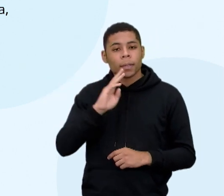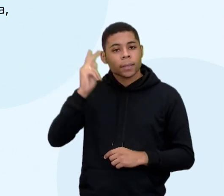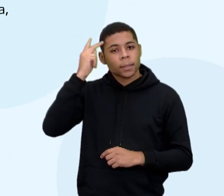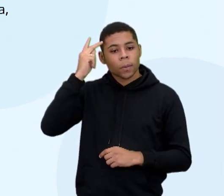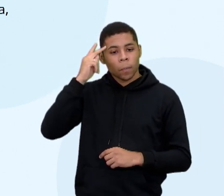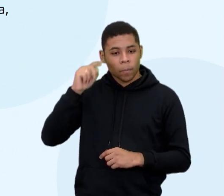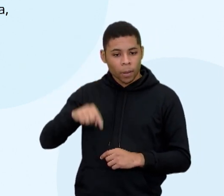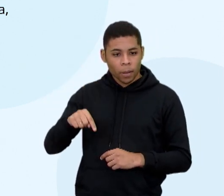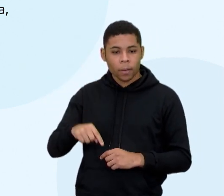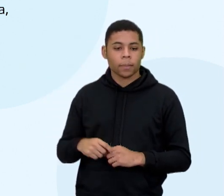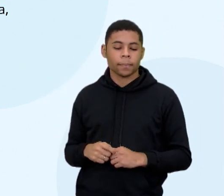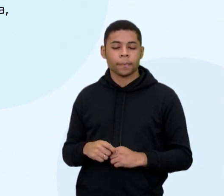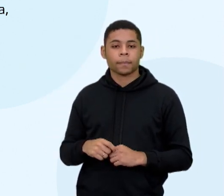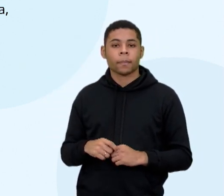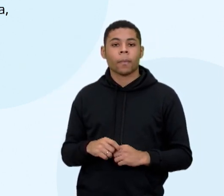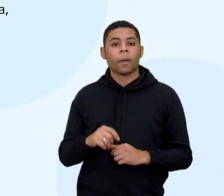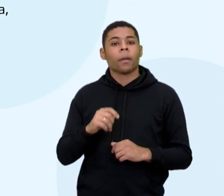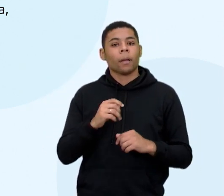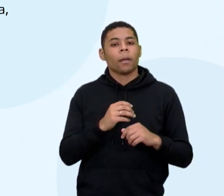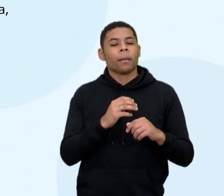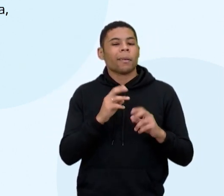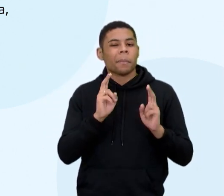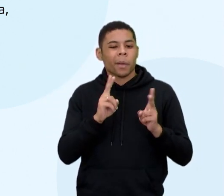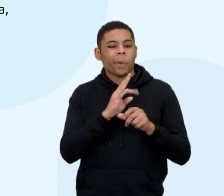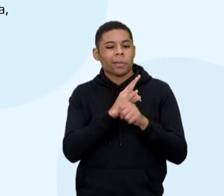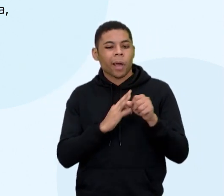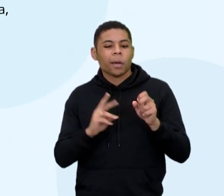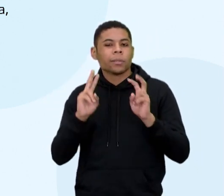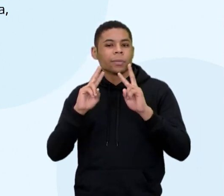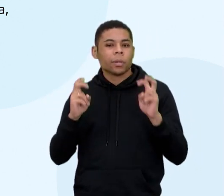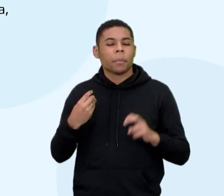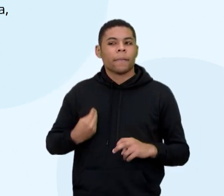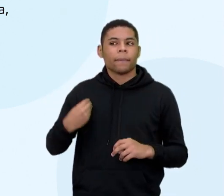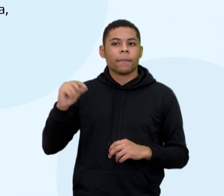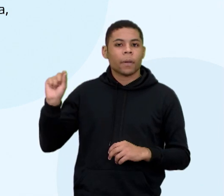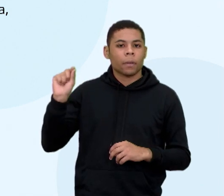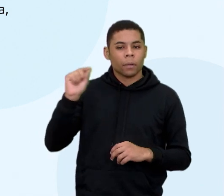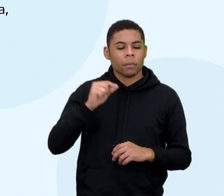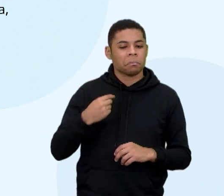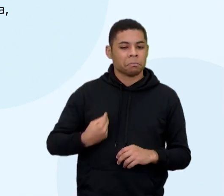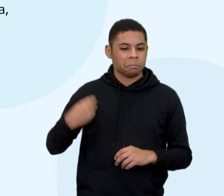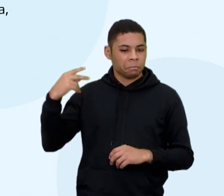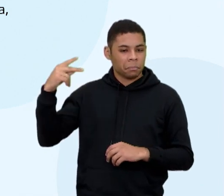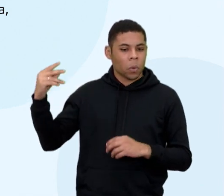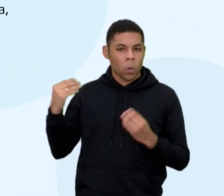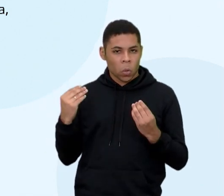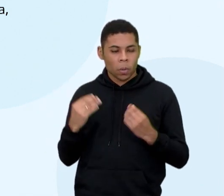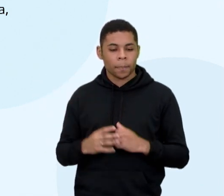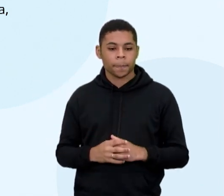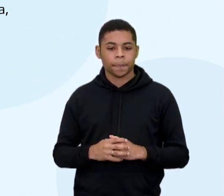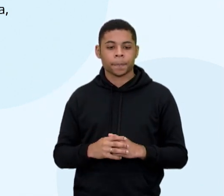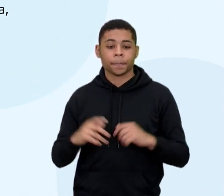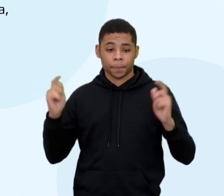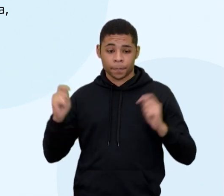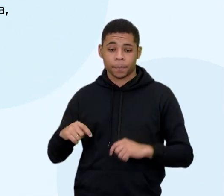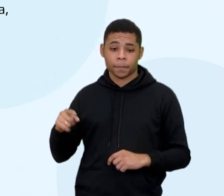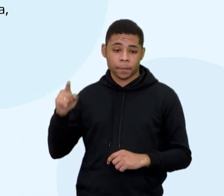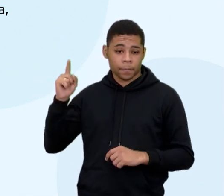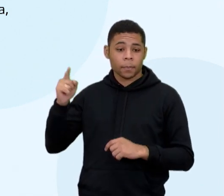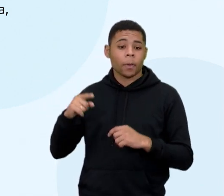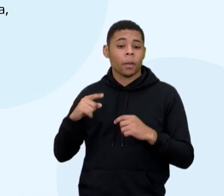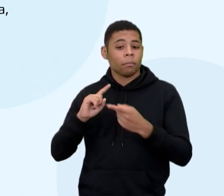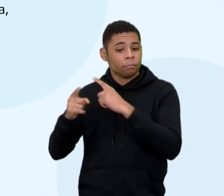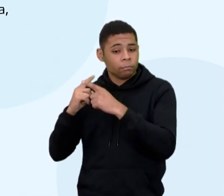natalidade, tá? Um vídeo bem interessante aí com vários dados aí sobre taxa de natalidade. Pode-se fazer um trabalho aí de sala de